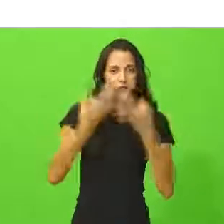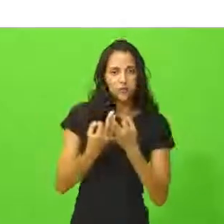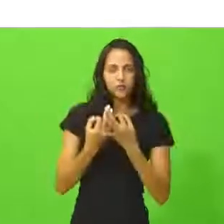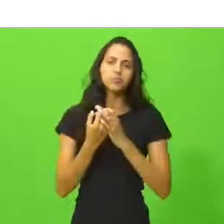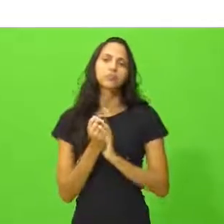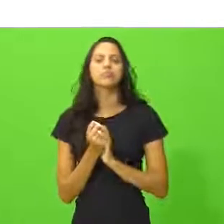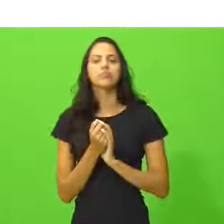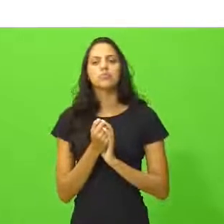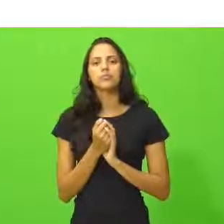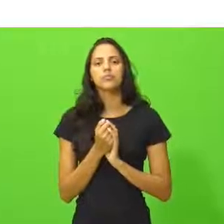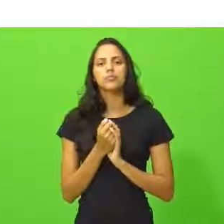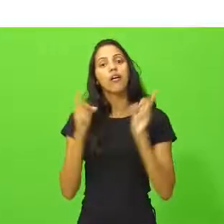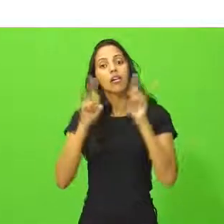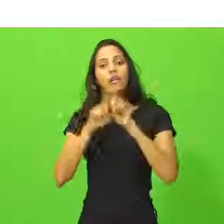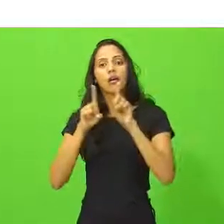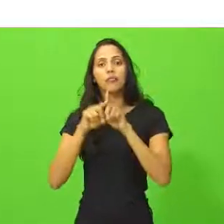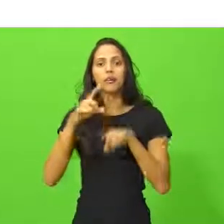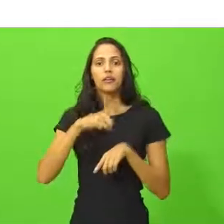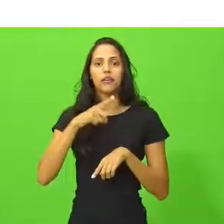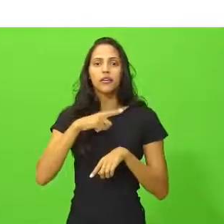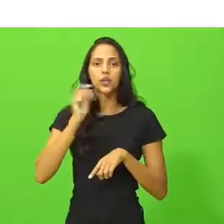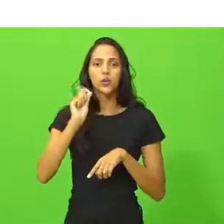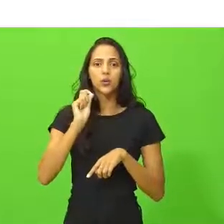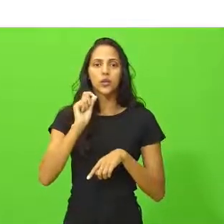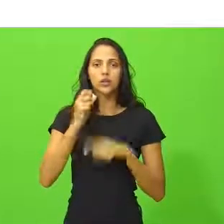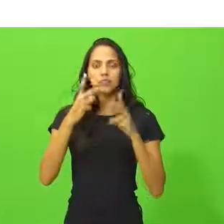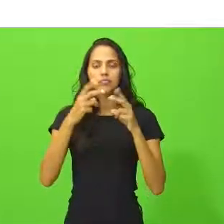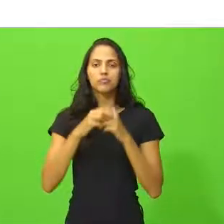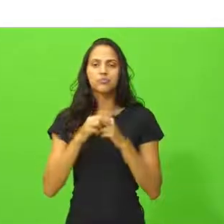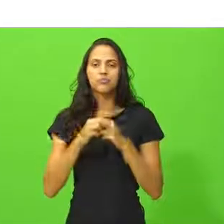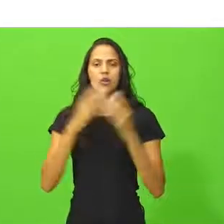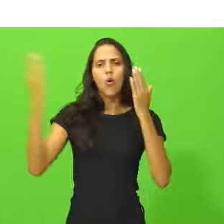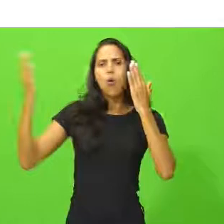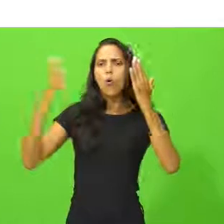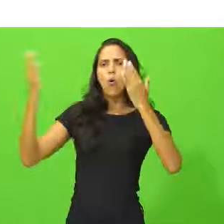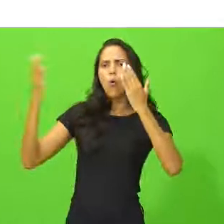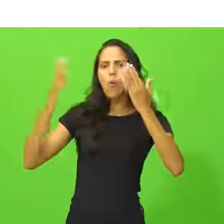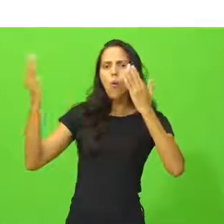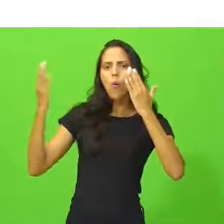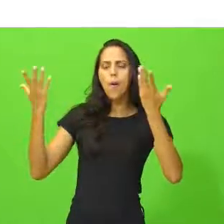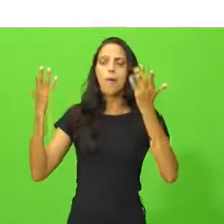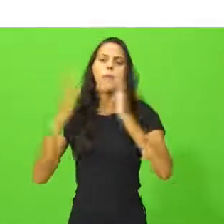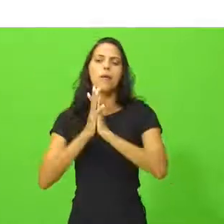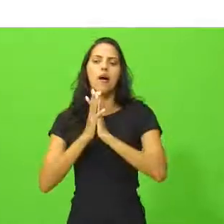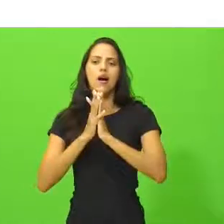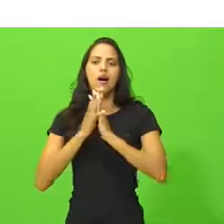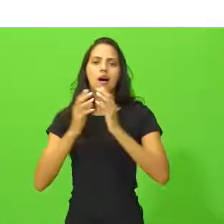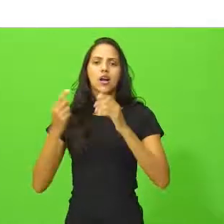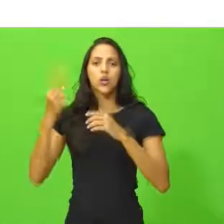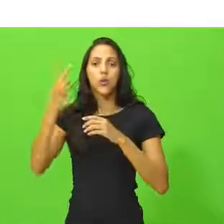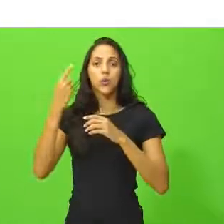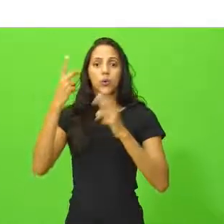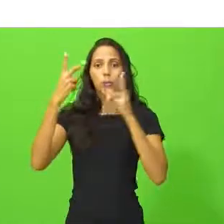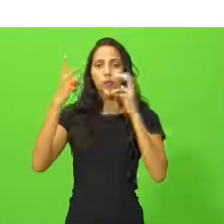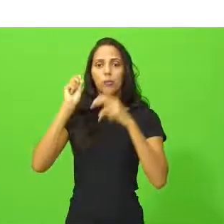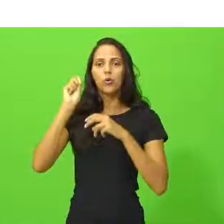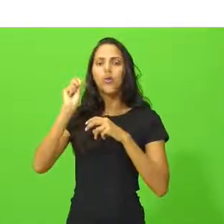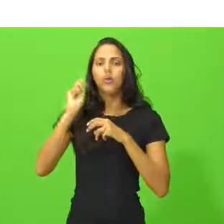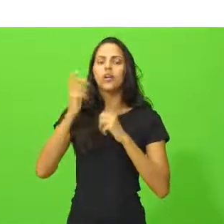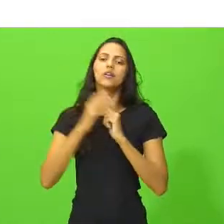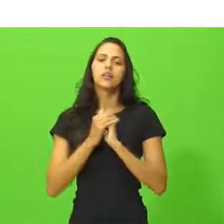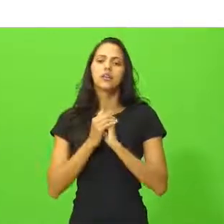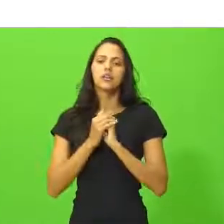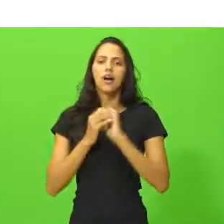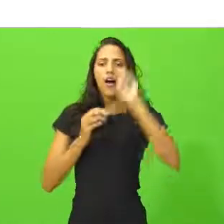continuar. E aí nós temos as assertivas. Comparando-se aos dados dos gráficos, pode-se concluir